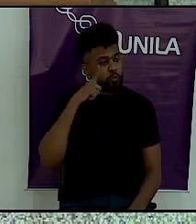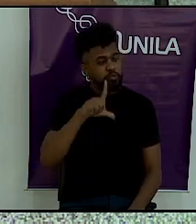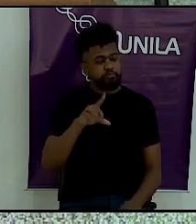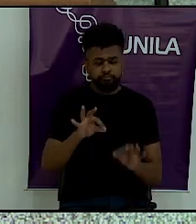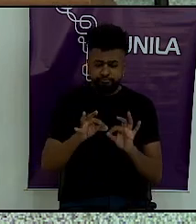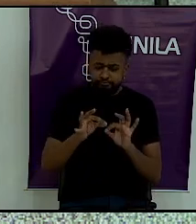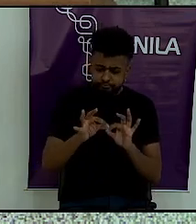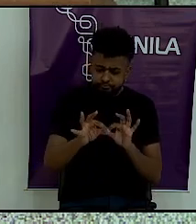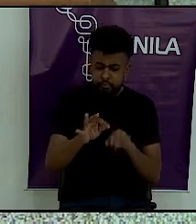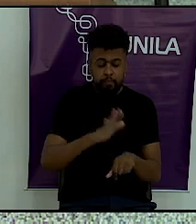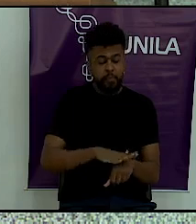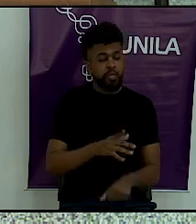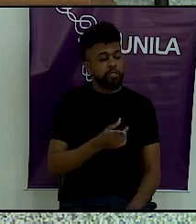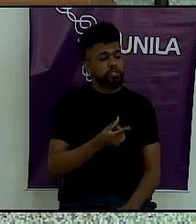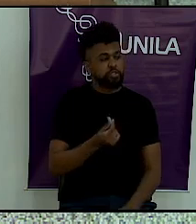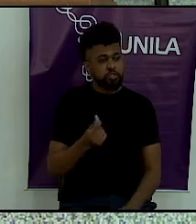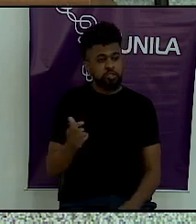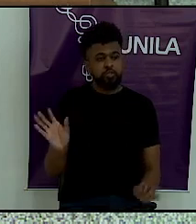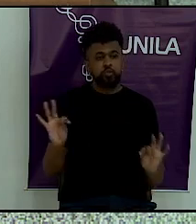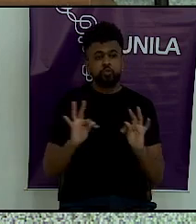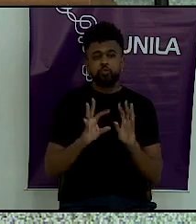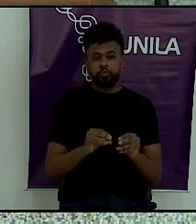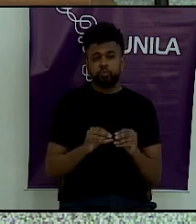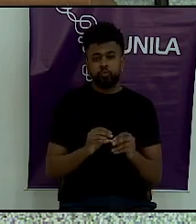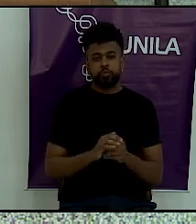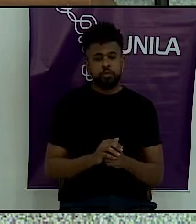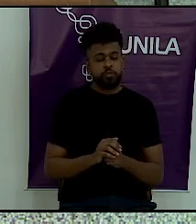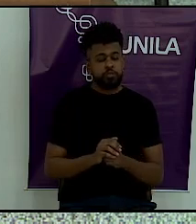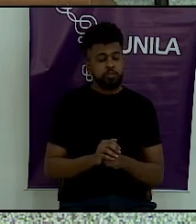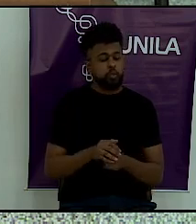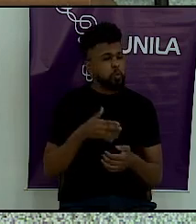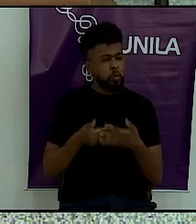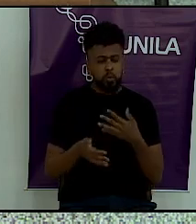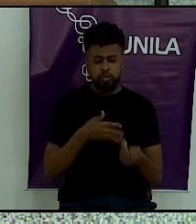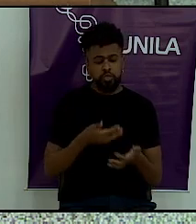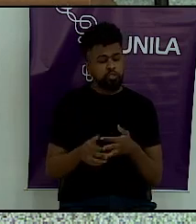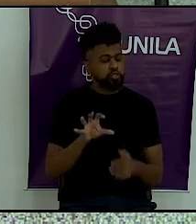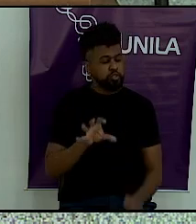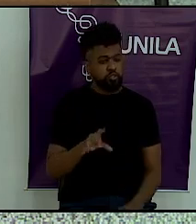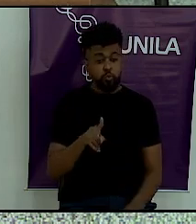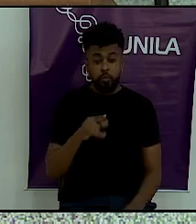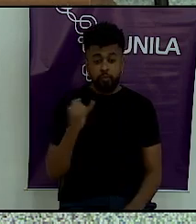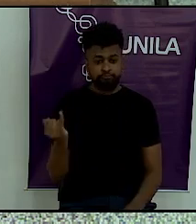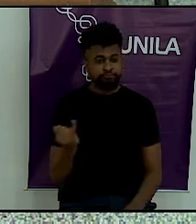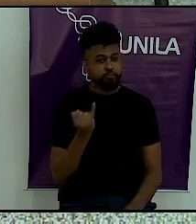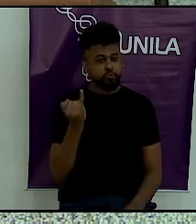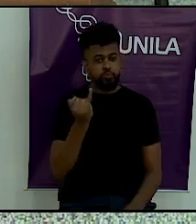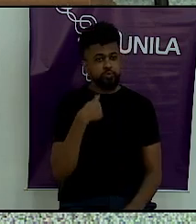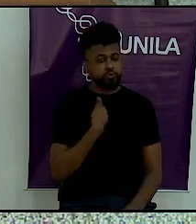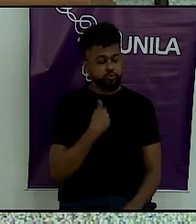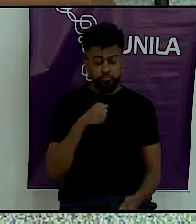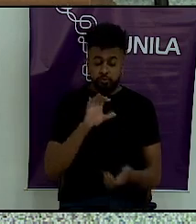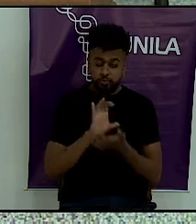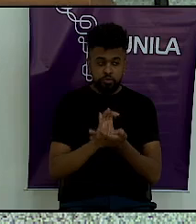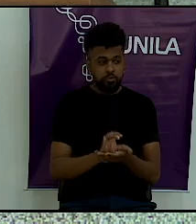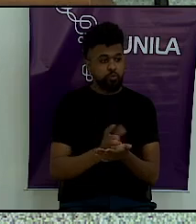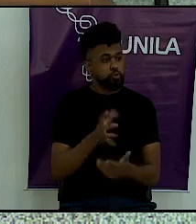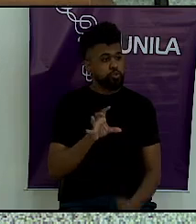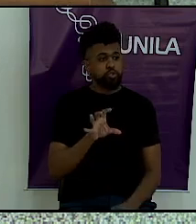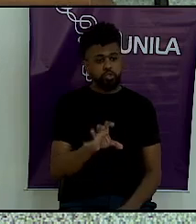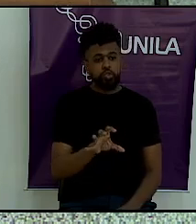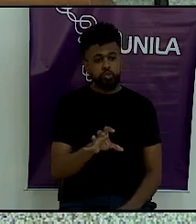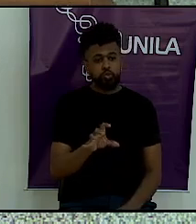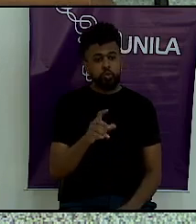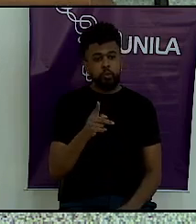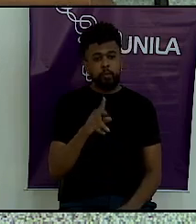um pouquinho mais esse orçamento para cobrir todos eles. Mas, de qualquer forma, uma coisa que a gente também quer fomentar, de alguma maneira